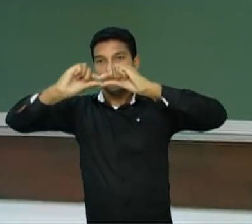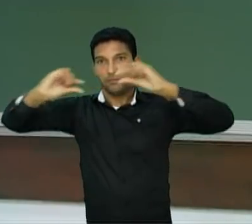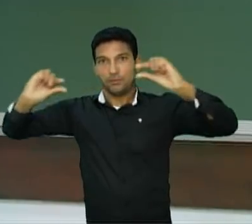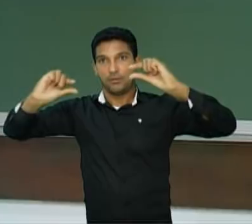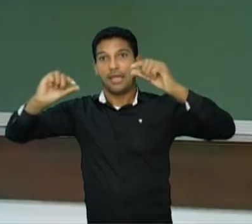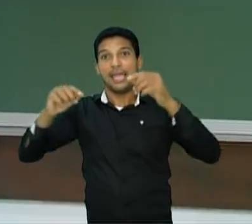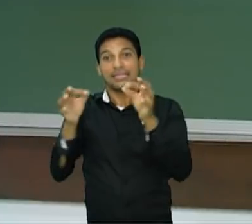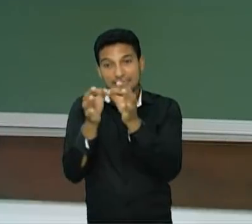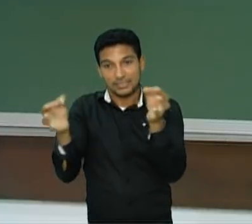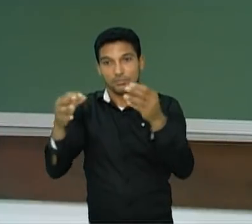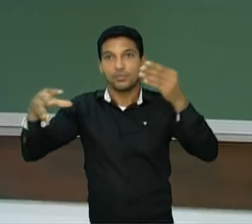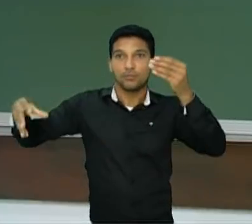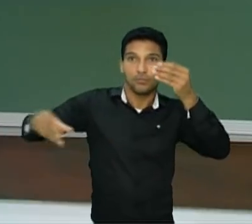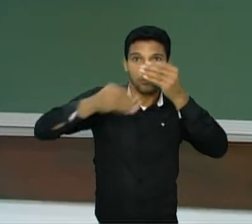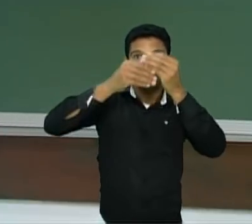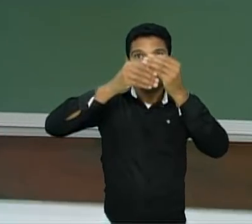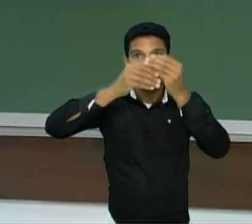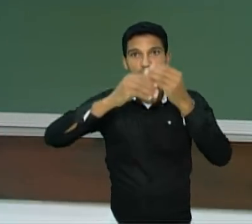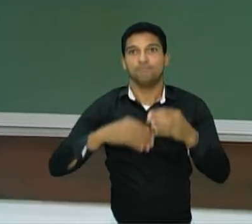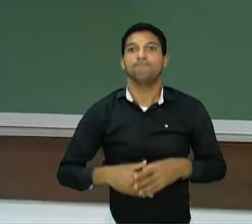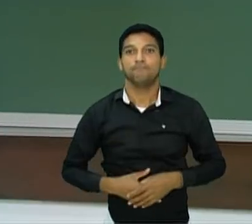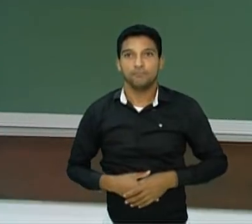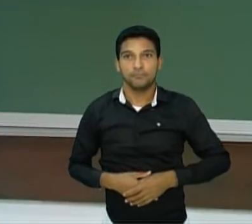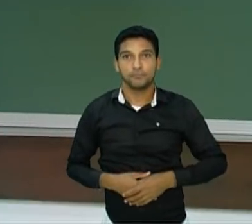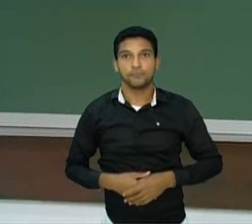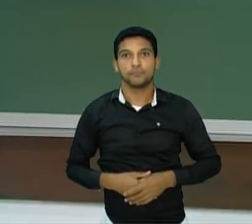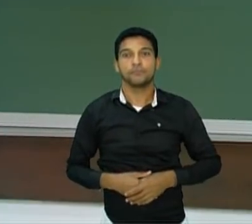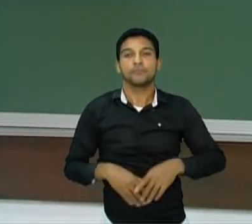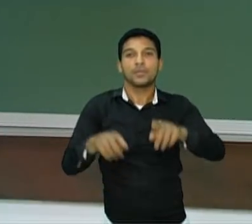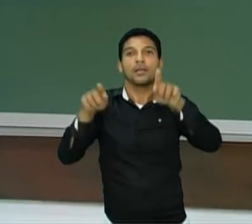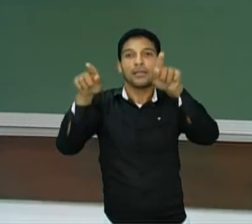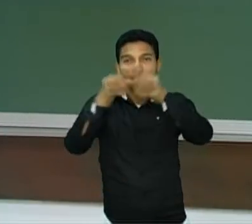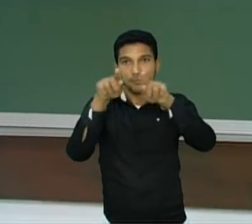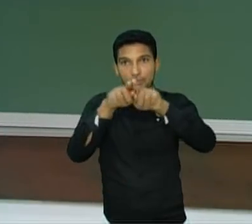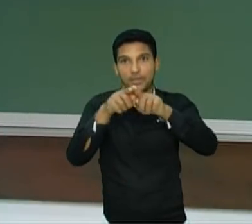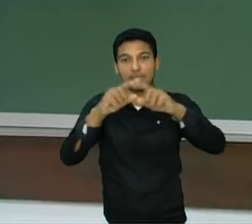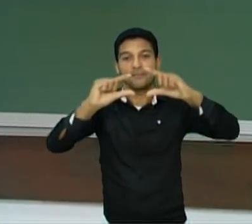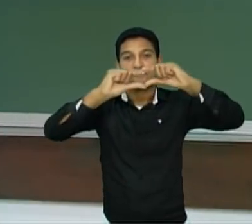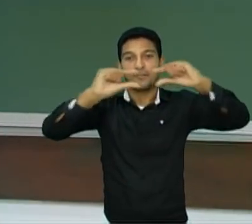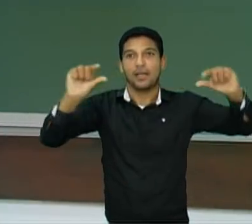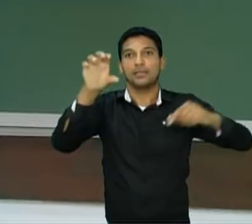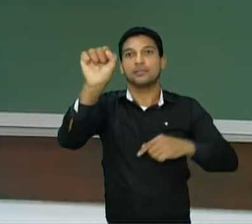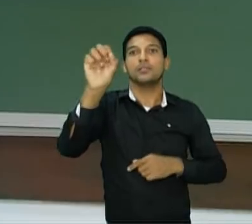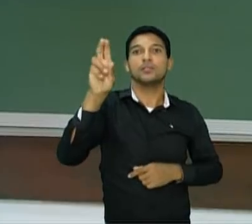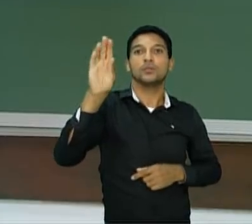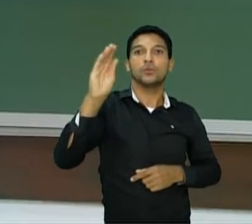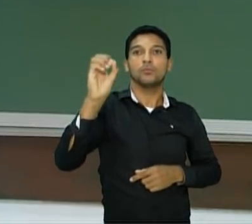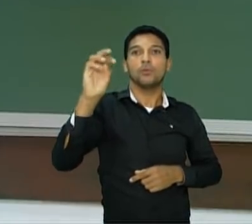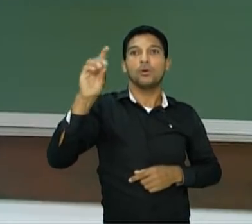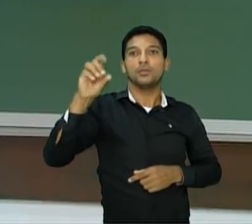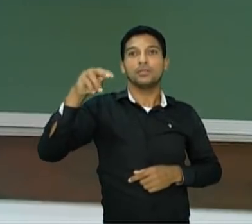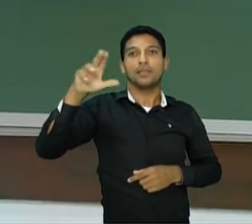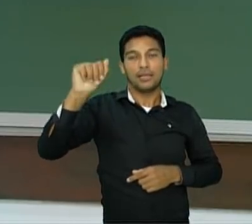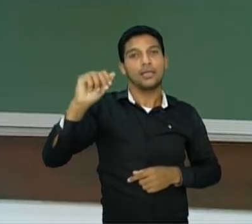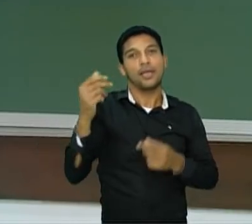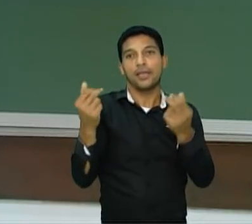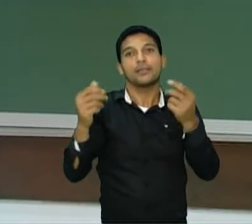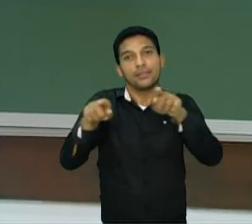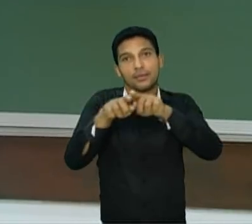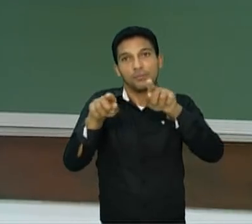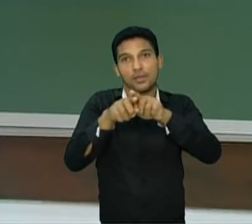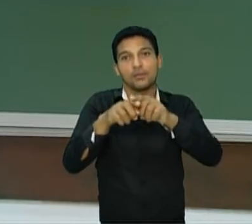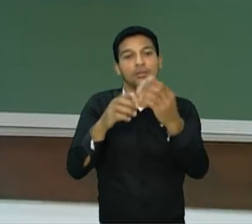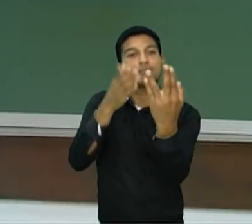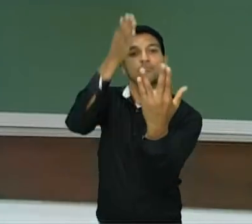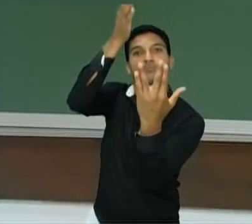8º ano, aqui, nessa oração subordinada, funciona exatamente do mesmo jeito. Então, eu vou ter